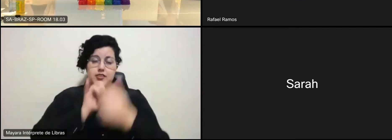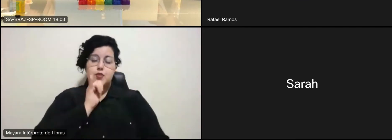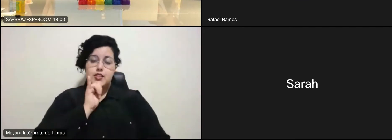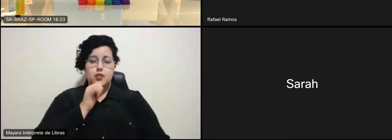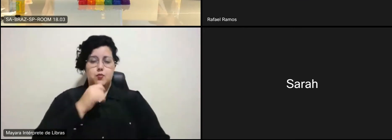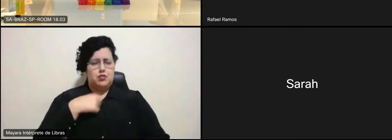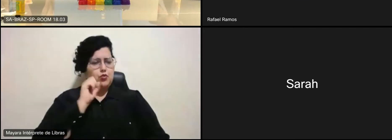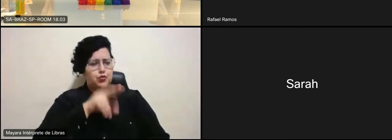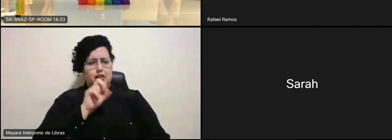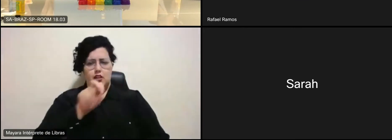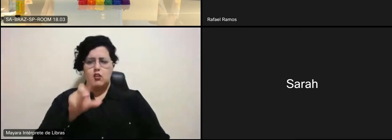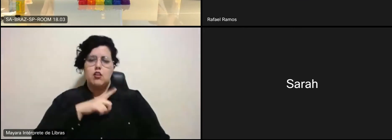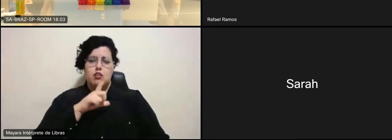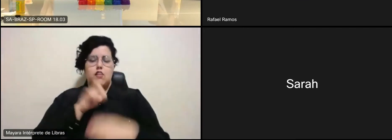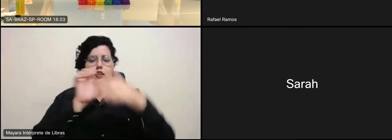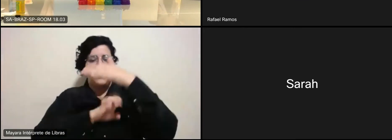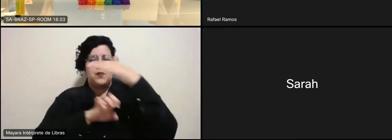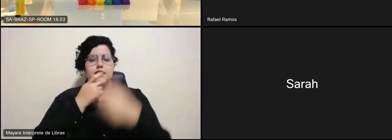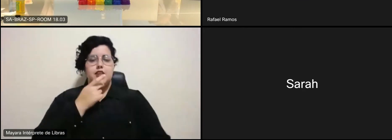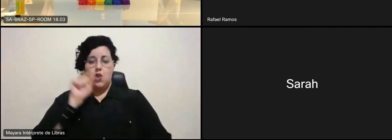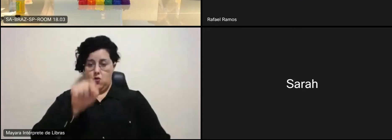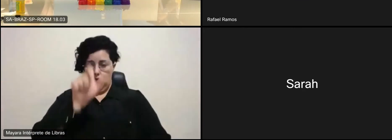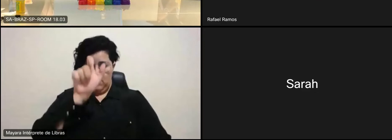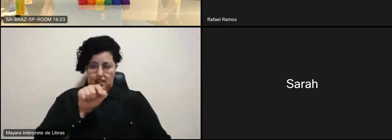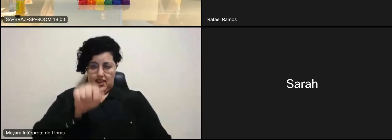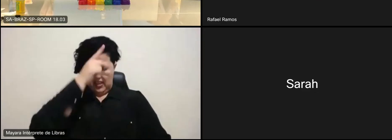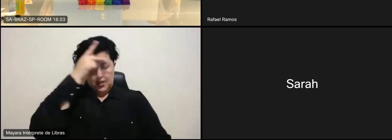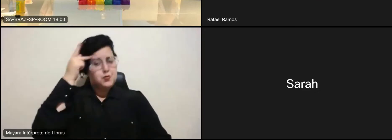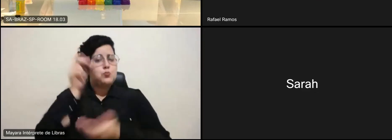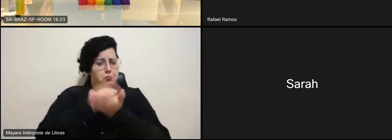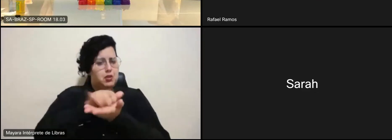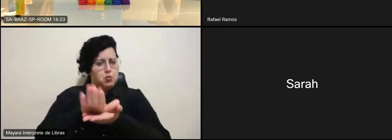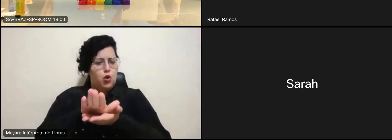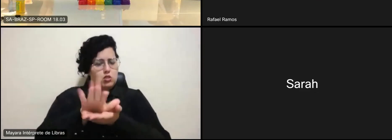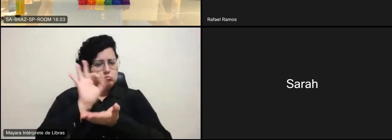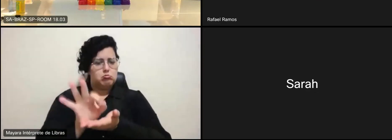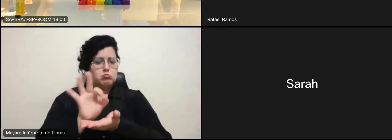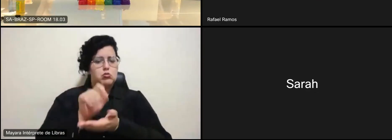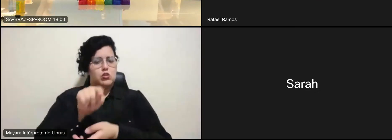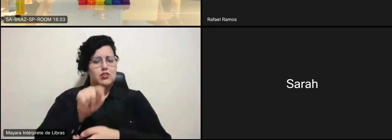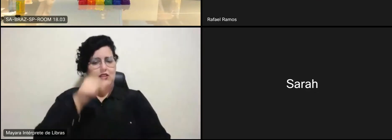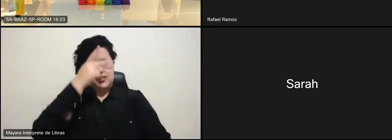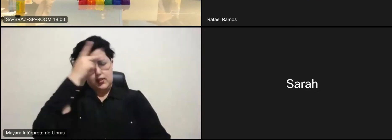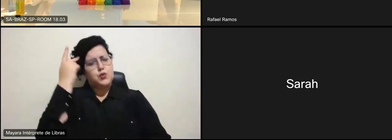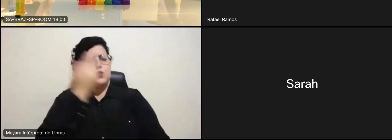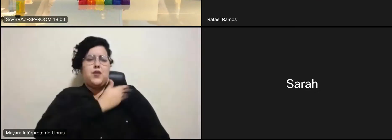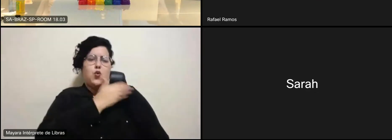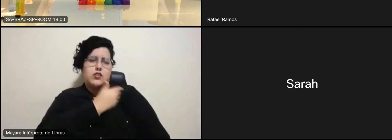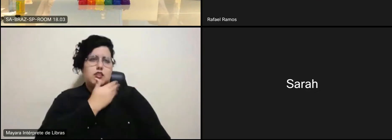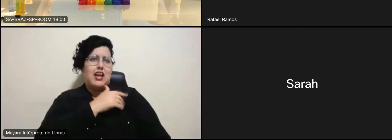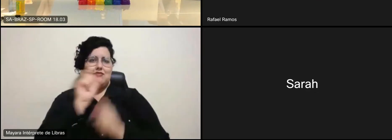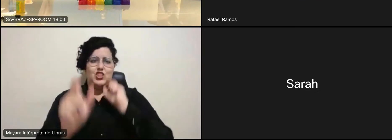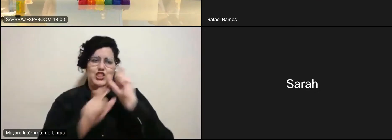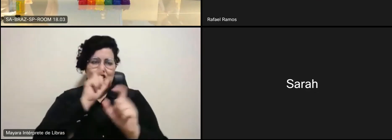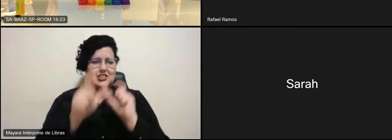muito caso de empresas que falaram, olha, essa pessoa foi desligada por tal, viralizou um vídeo da pessoa sendo homofóbica,